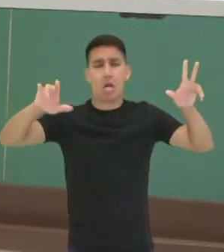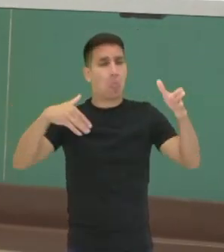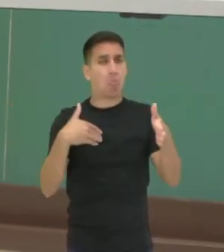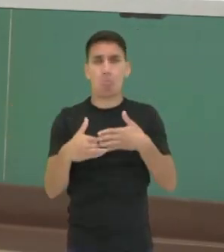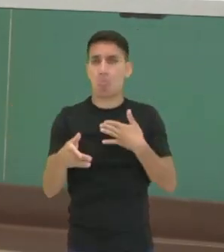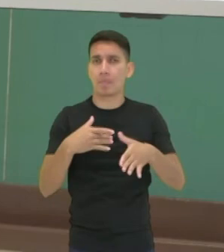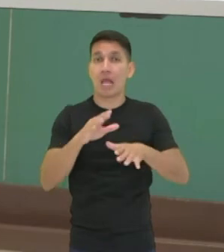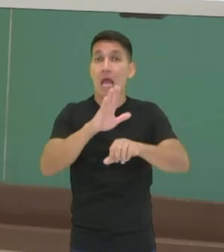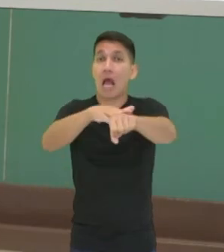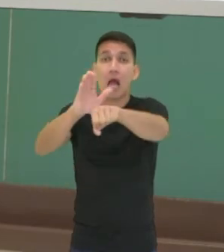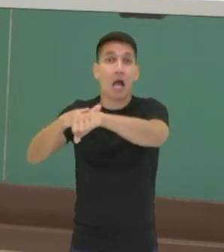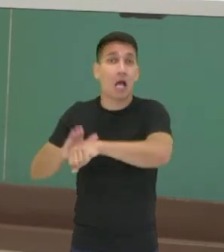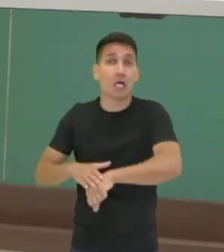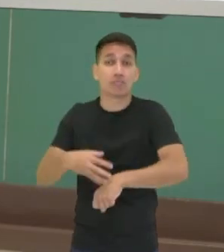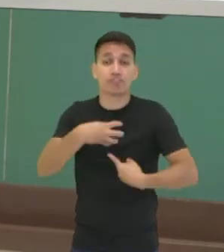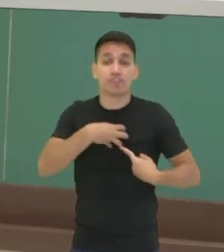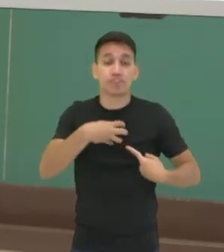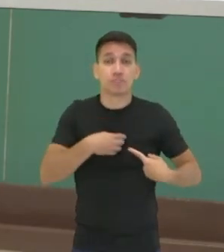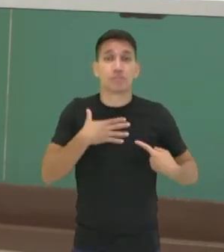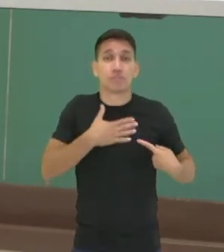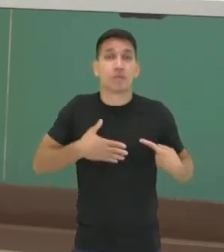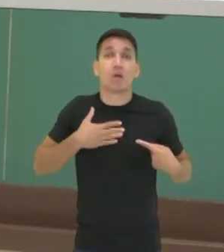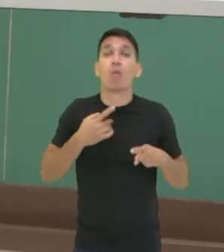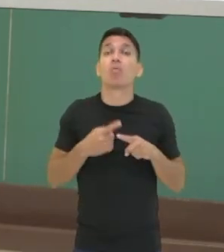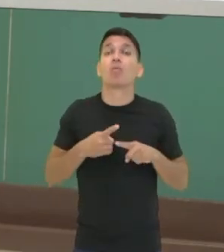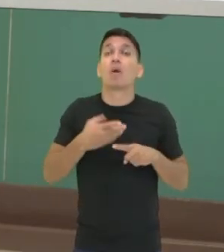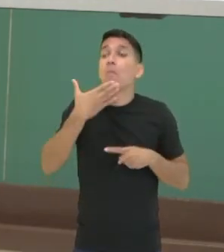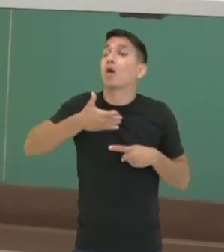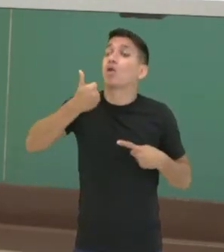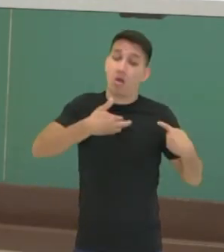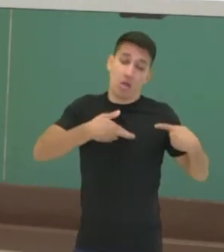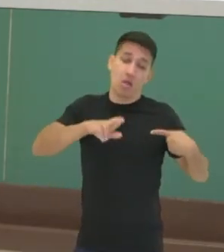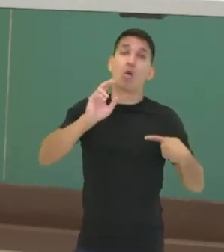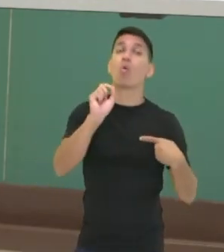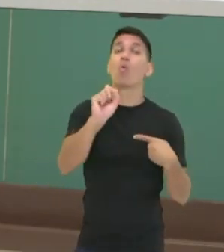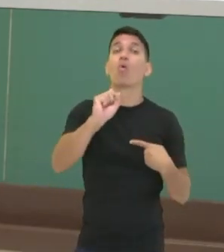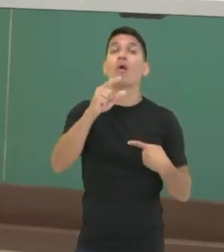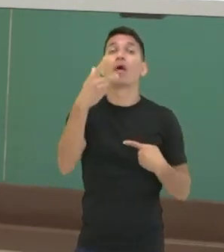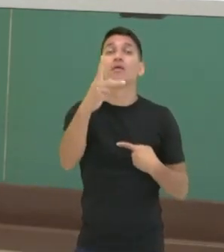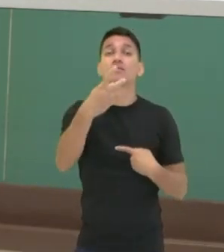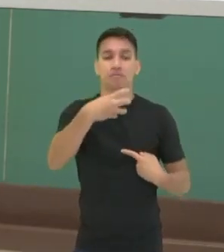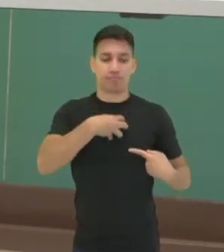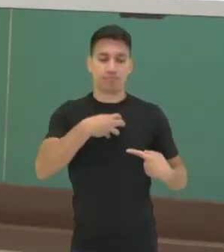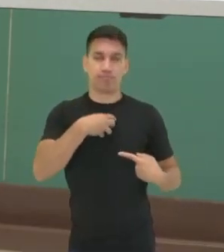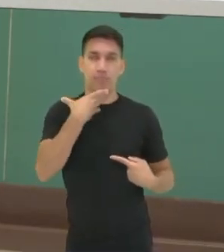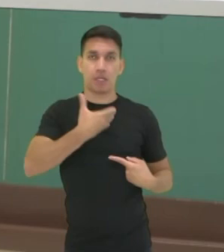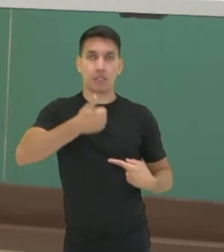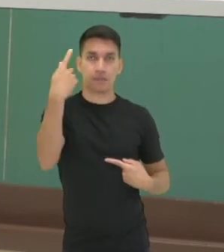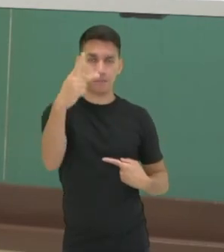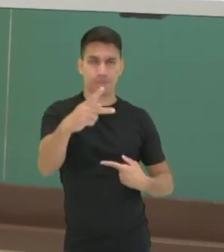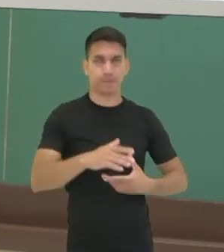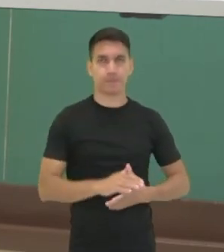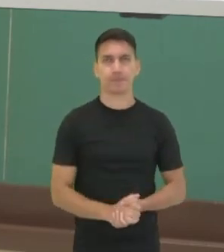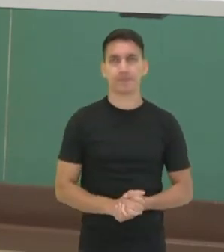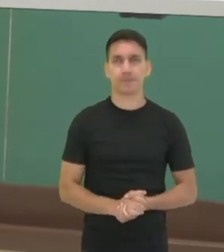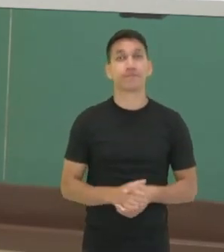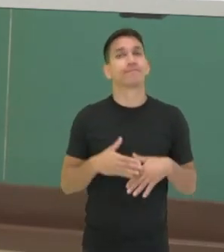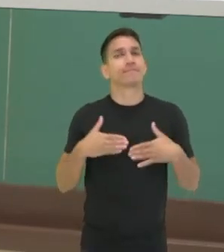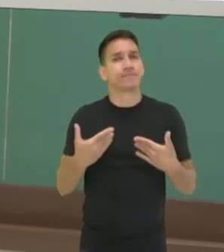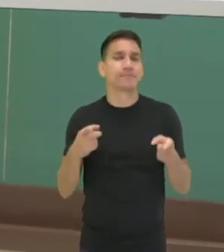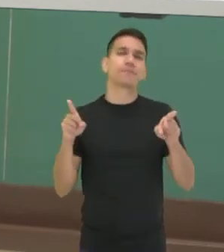faz bem. Porque, afinal de contas, qual que é a melhor religião? Aquela que te faz bem. Bom,